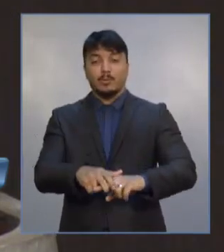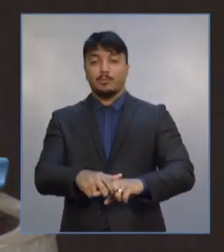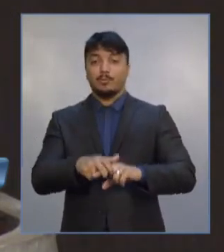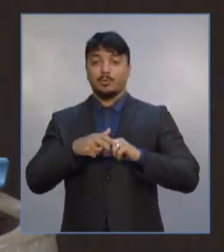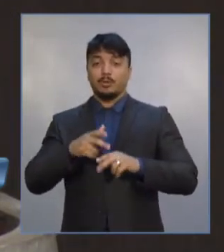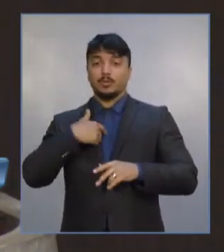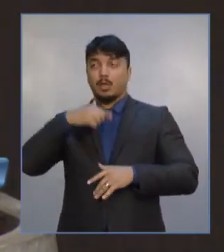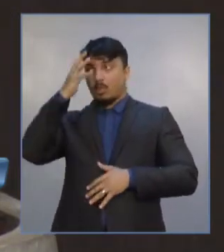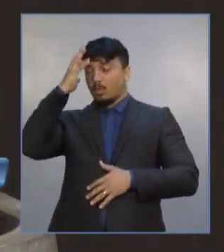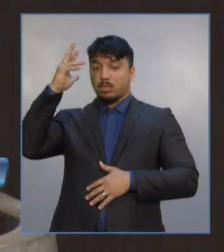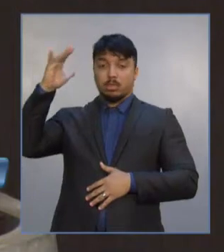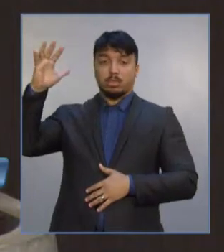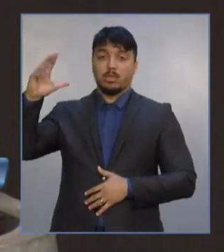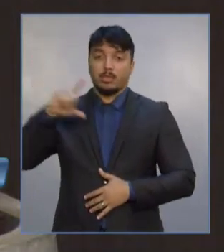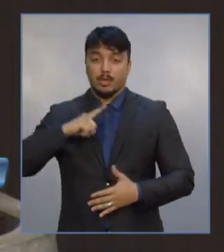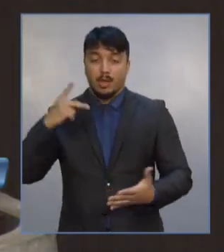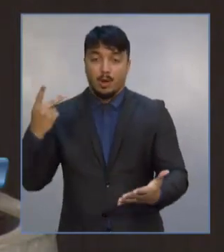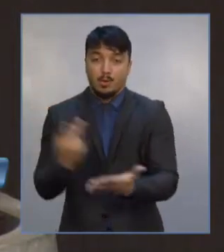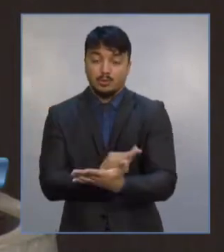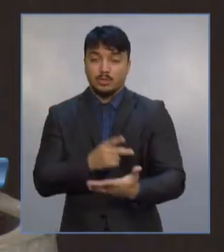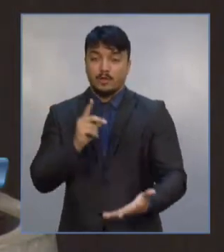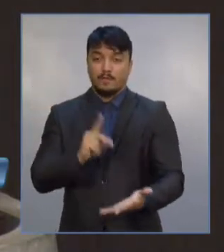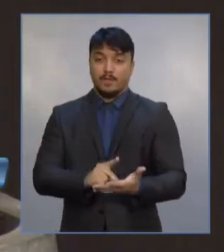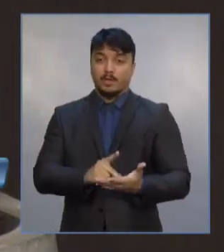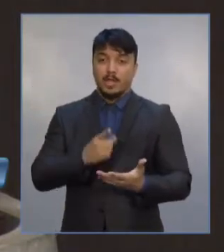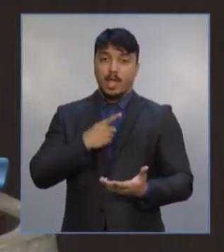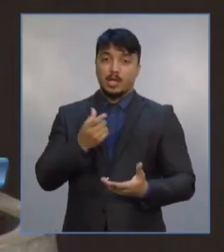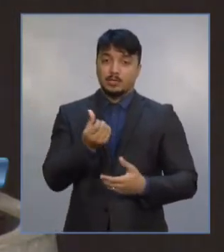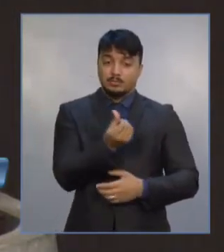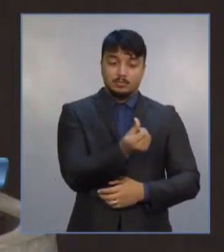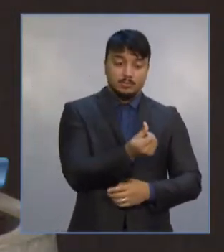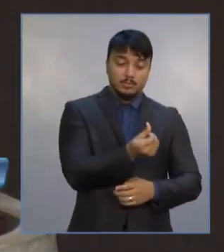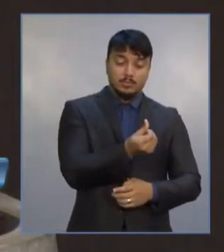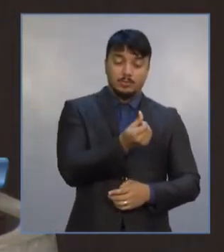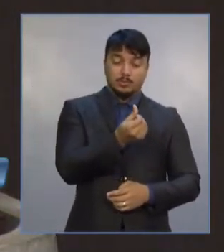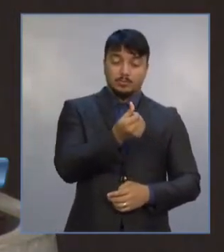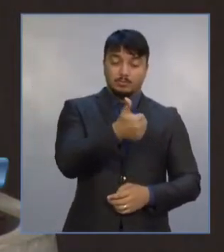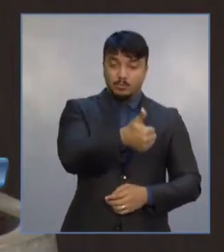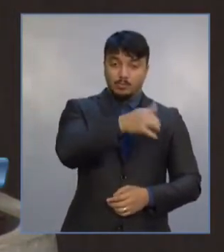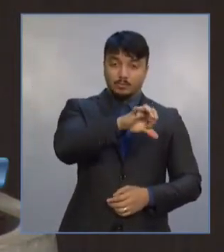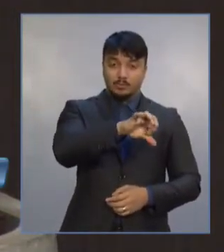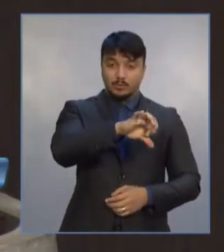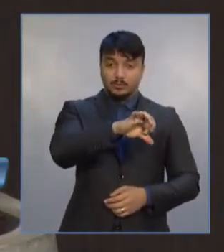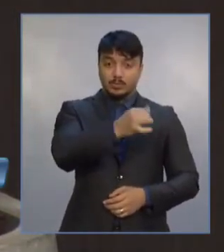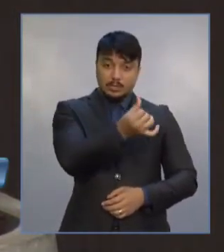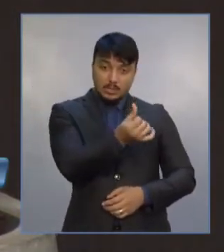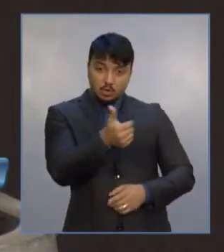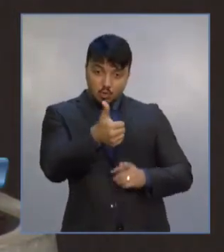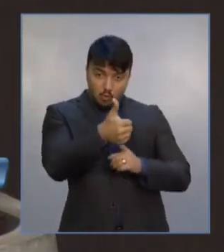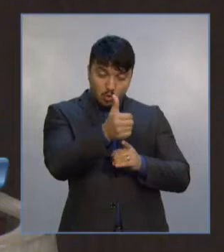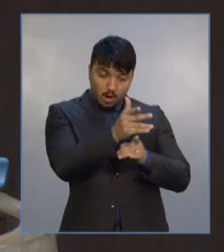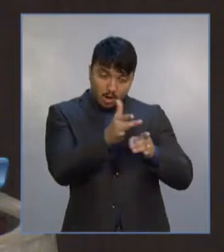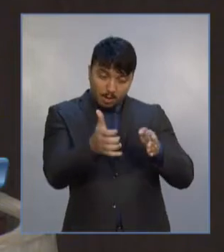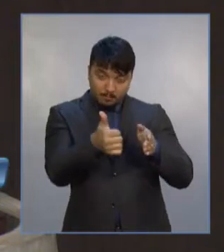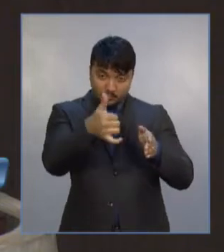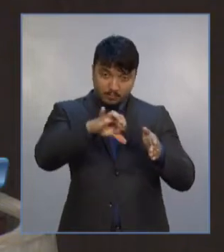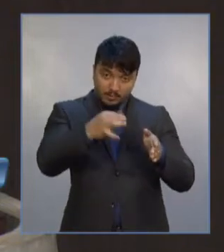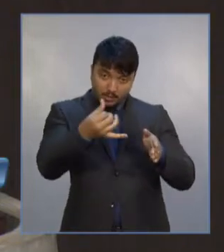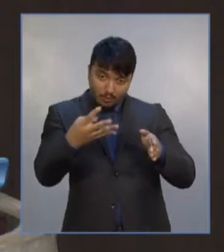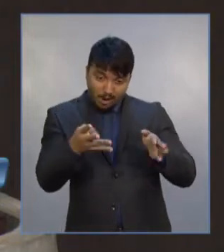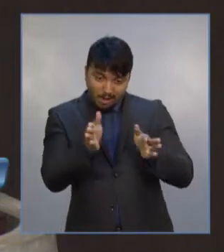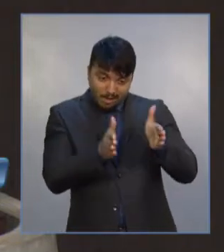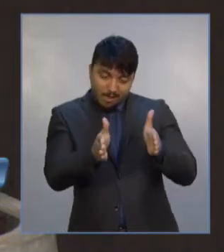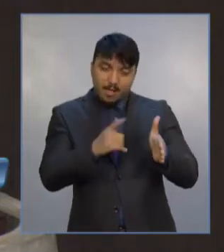delirante achar que havia, nos idos de 61 a 64, alguma possibilidade de ruptura de regime no